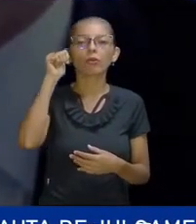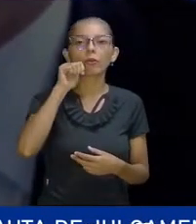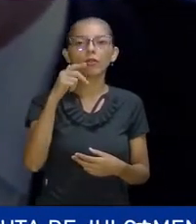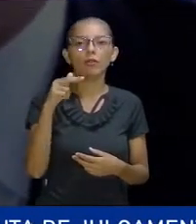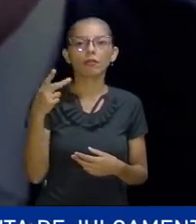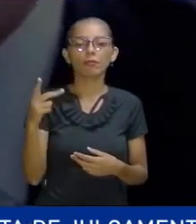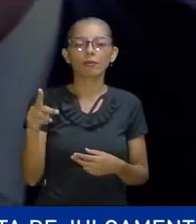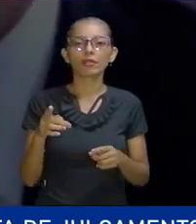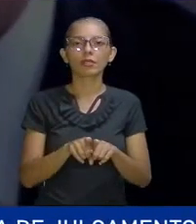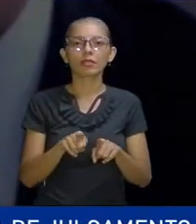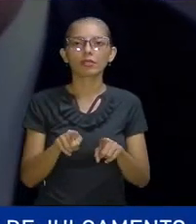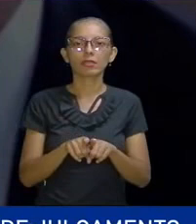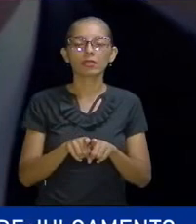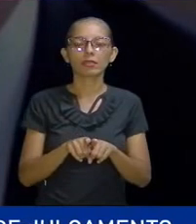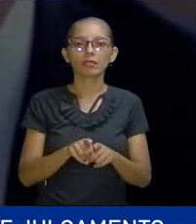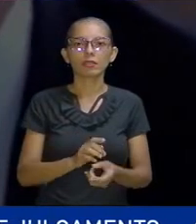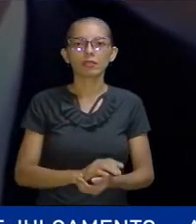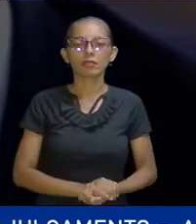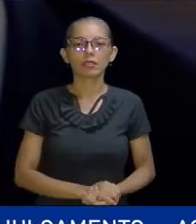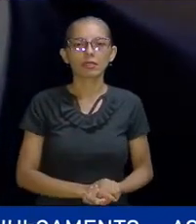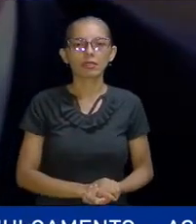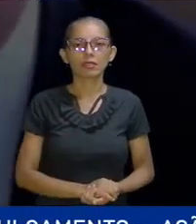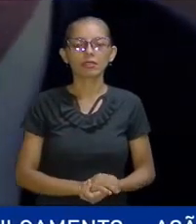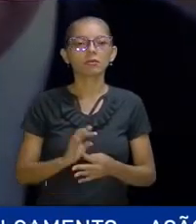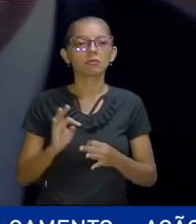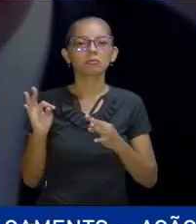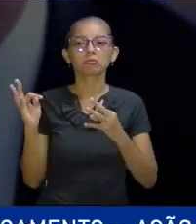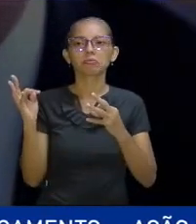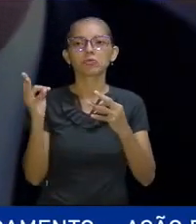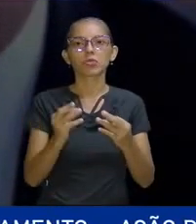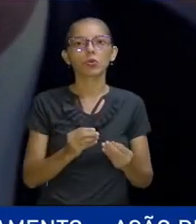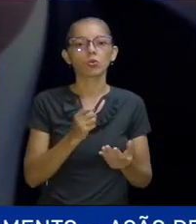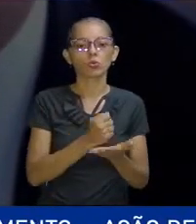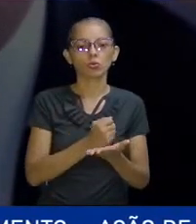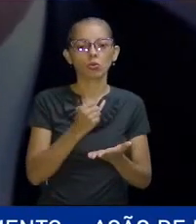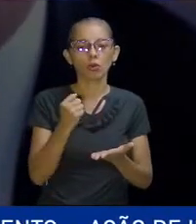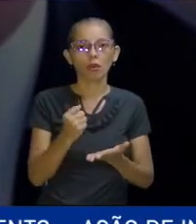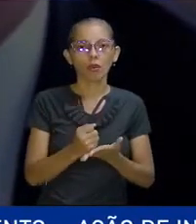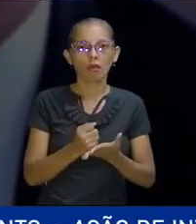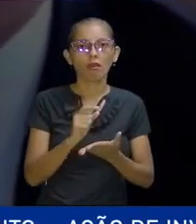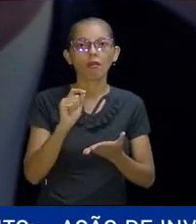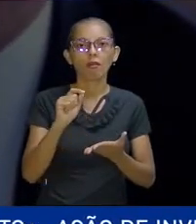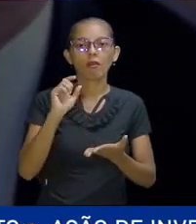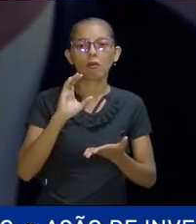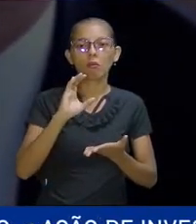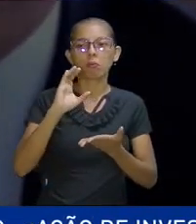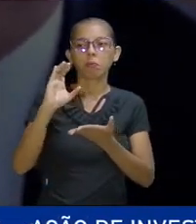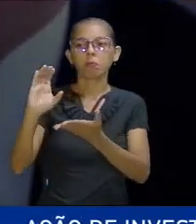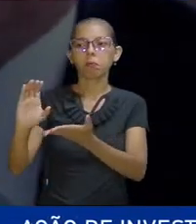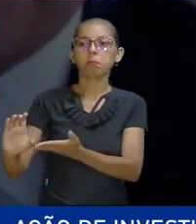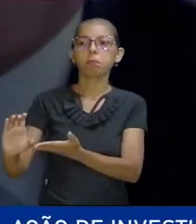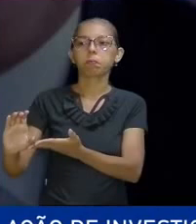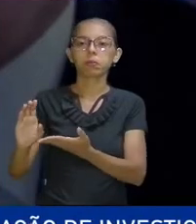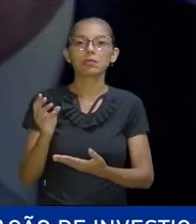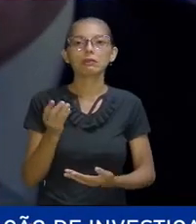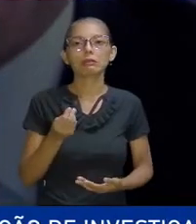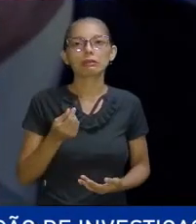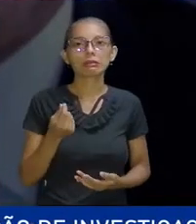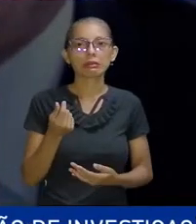todos com contratos superfaturados, direcionando essas